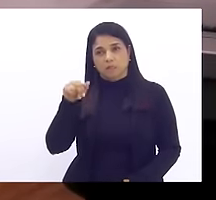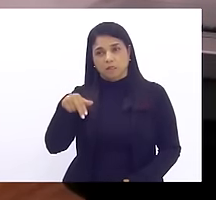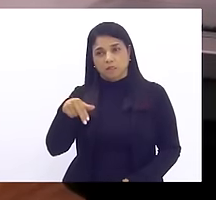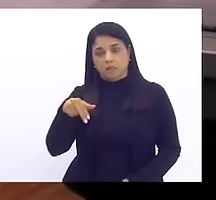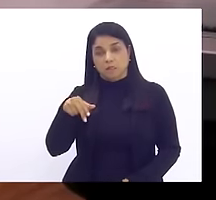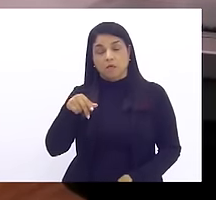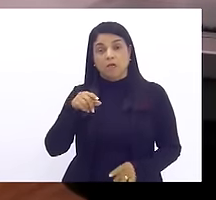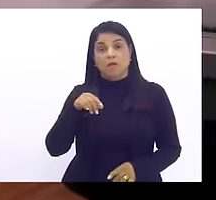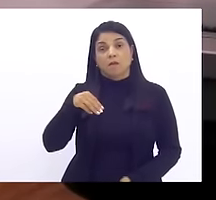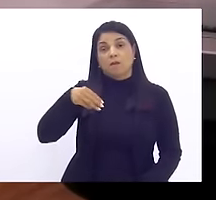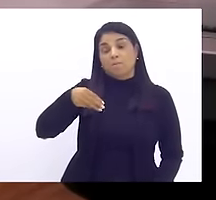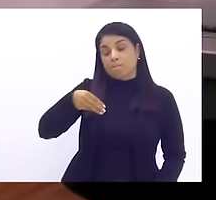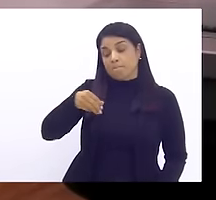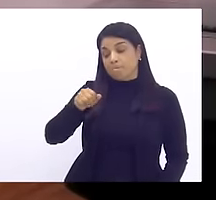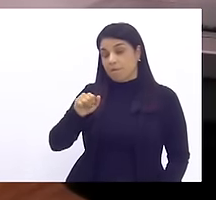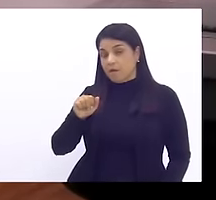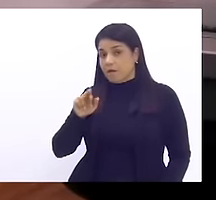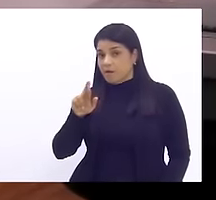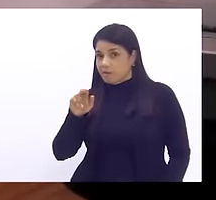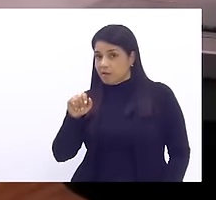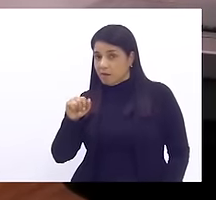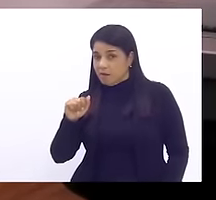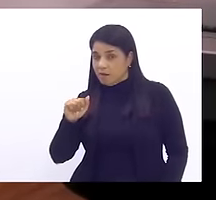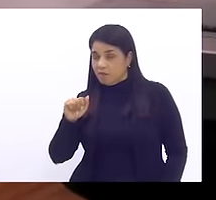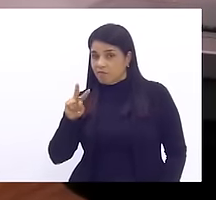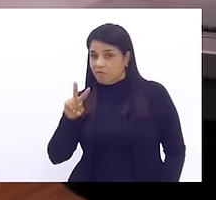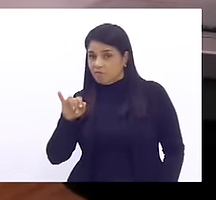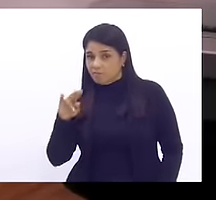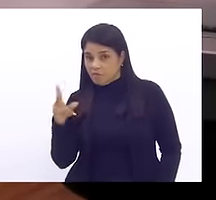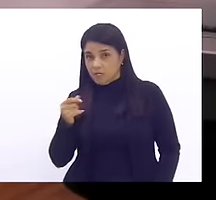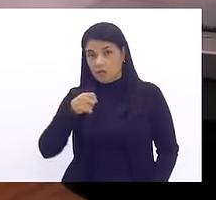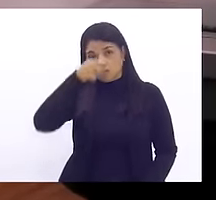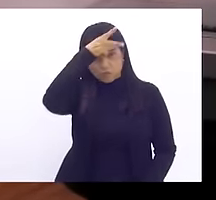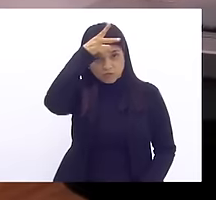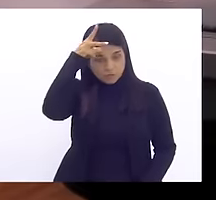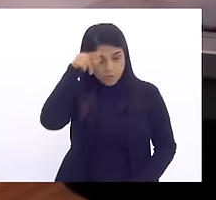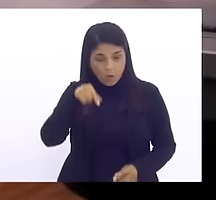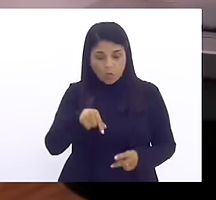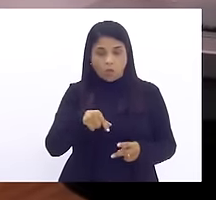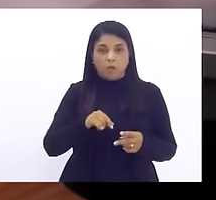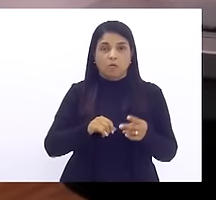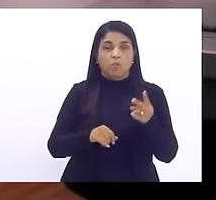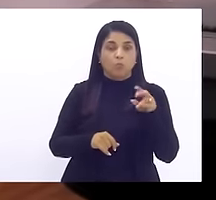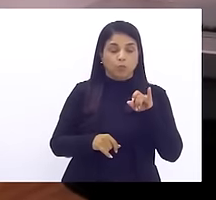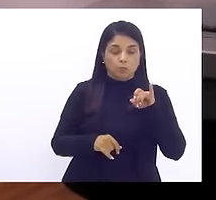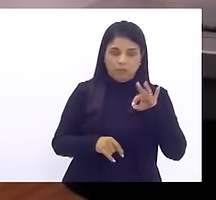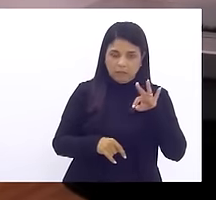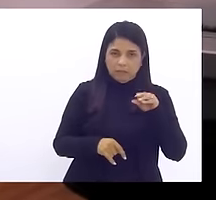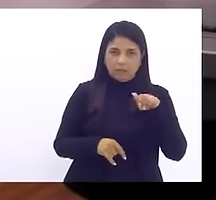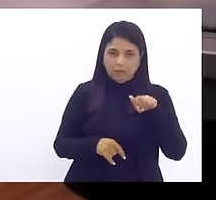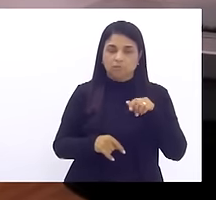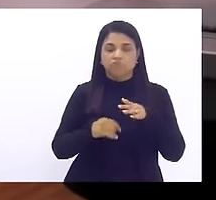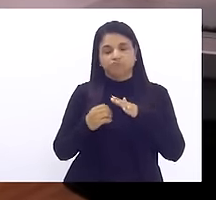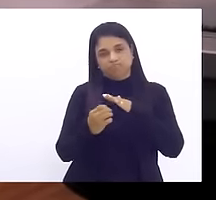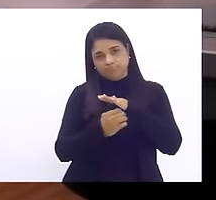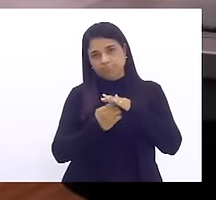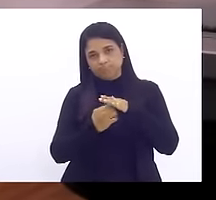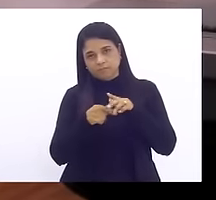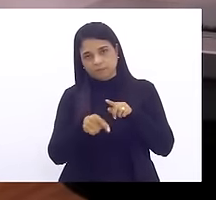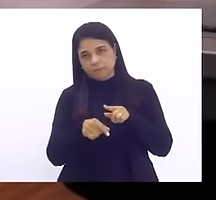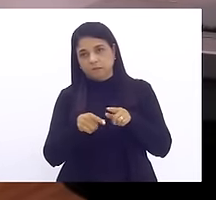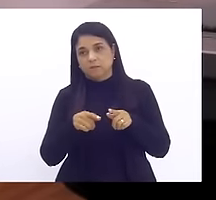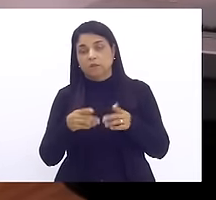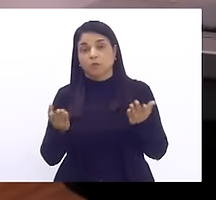Municipal sua Rio Ita sondado dos ônibus eh permita com o máximo respeito de discordados Senhor o Detro hoje